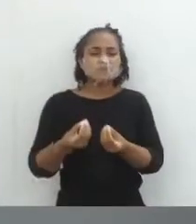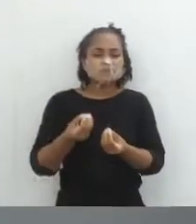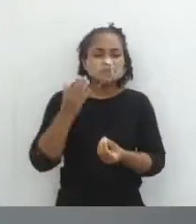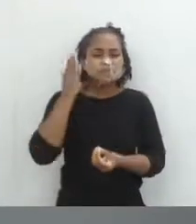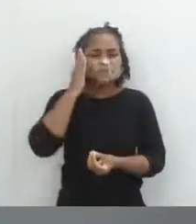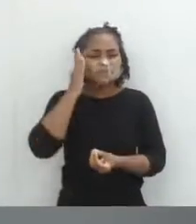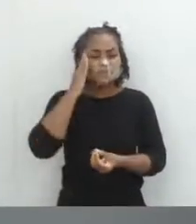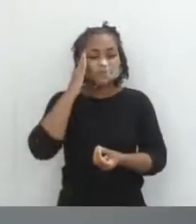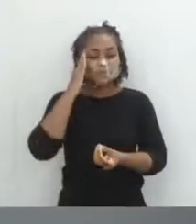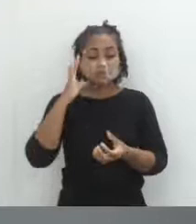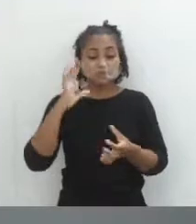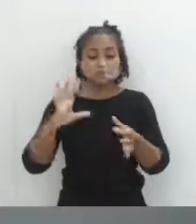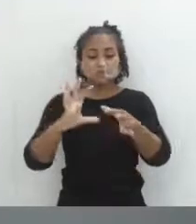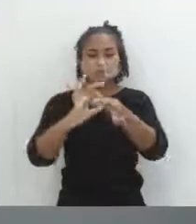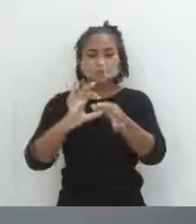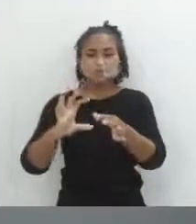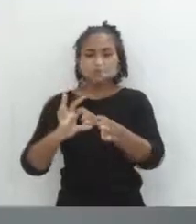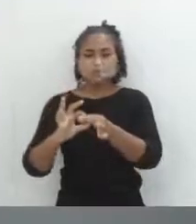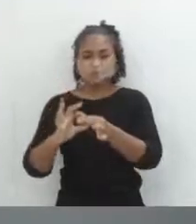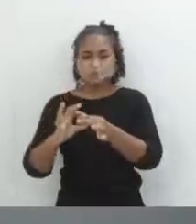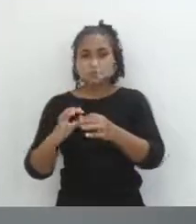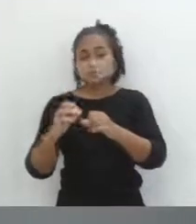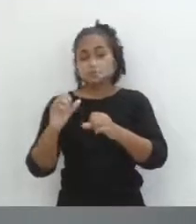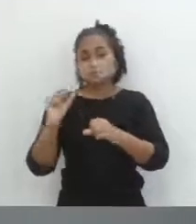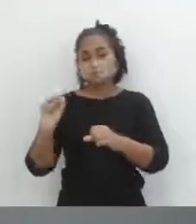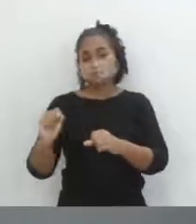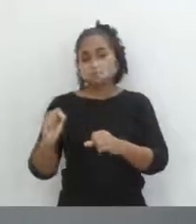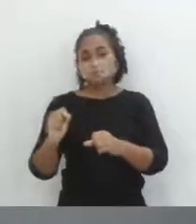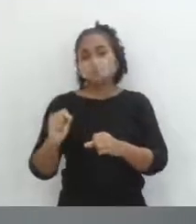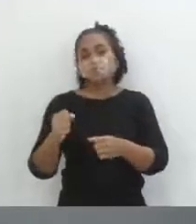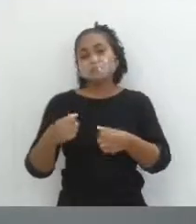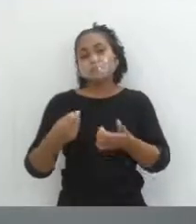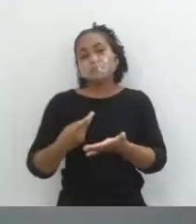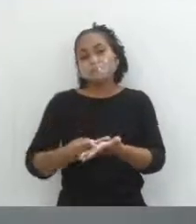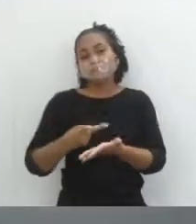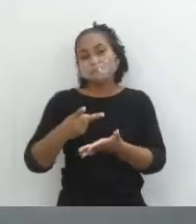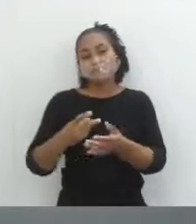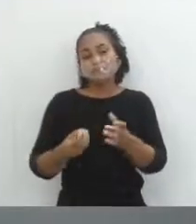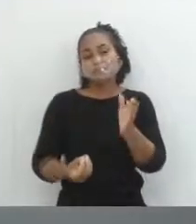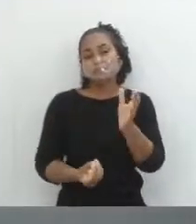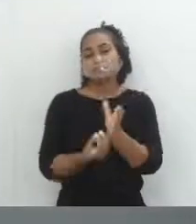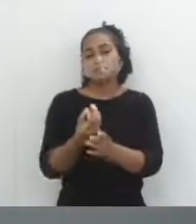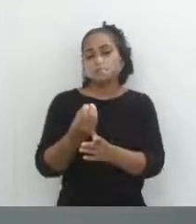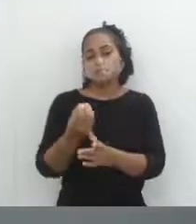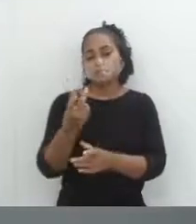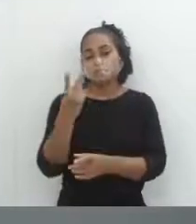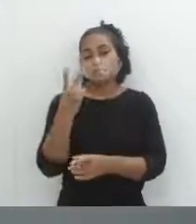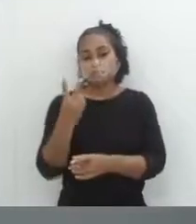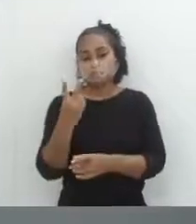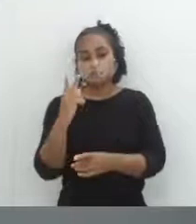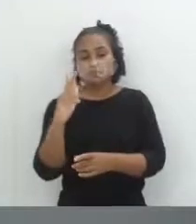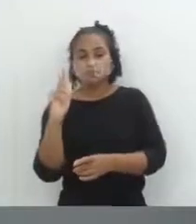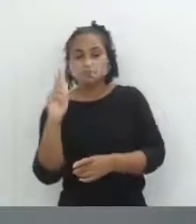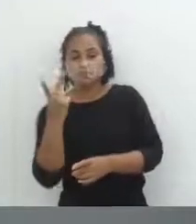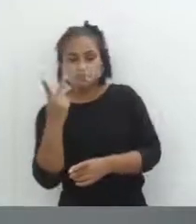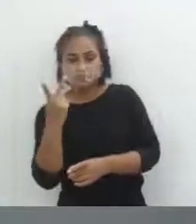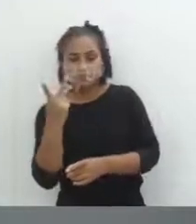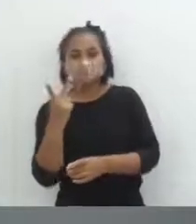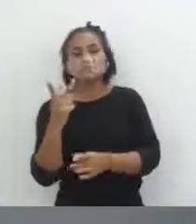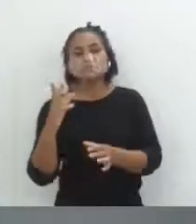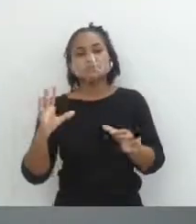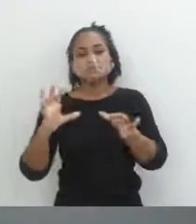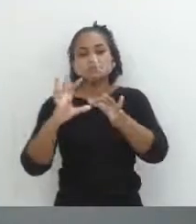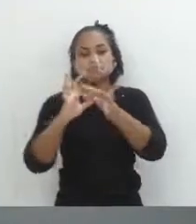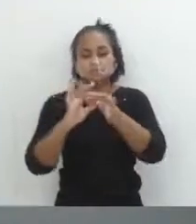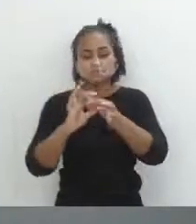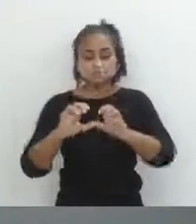esse ciclo de elétrons se complete em 8, foi necessário a existência de 2 hidrogênios para completar